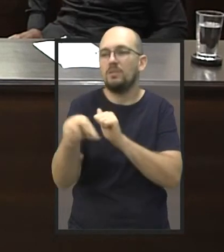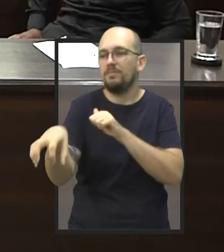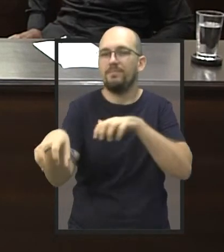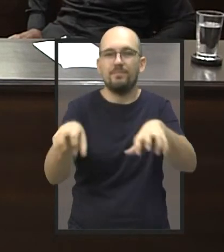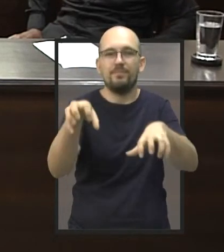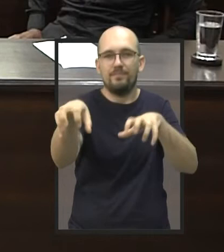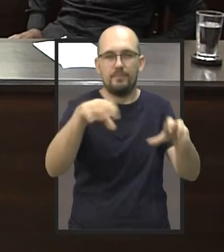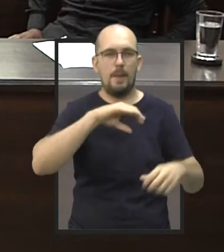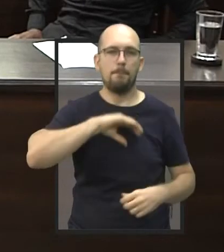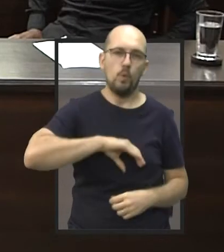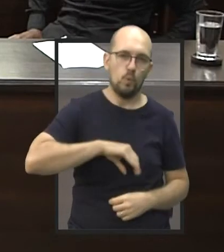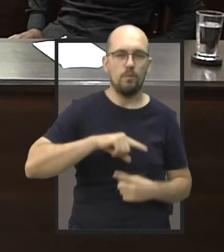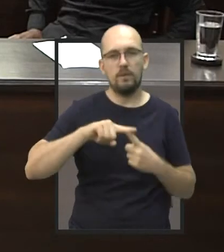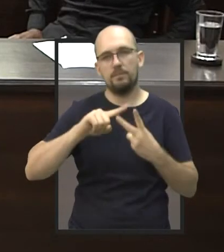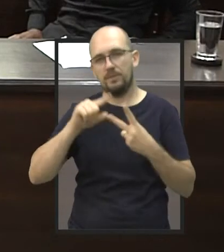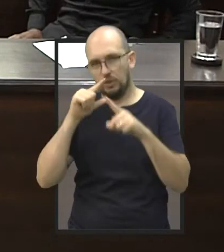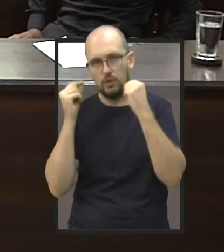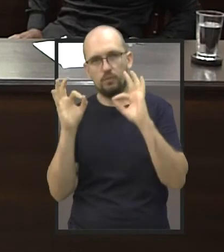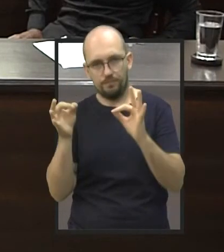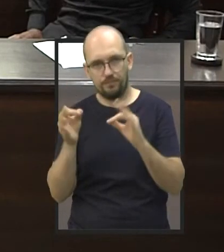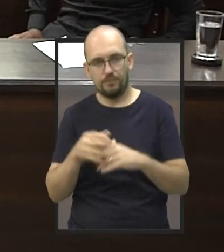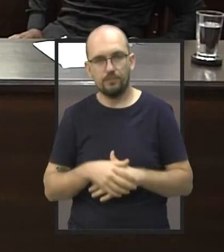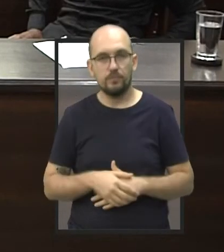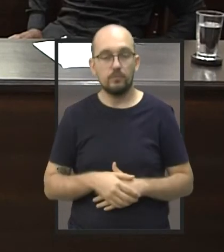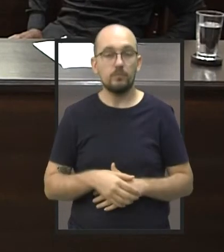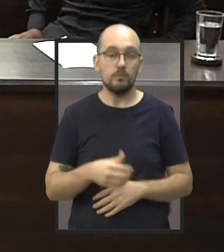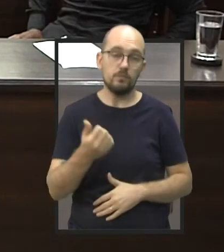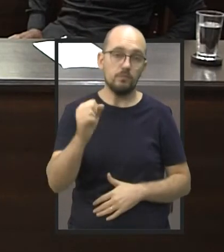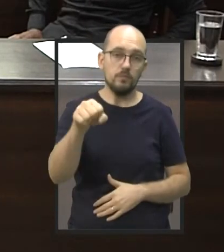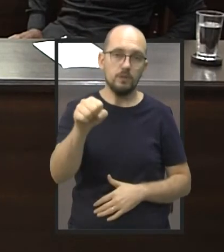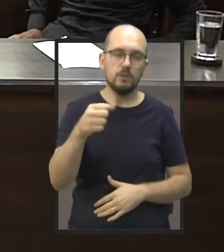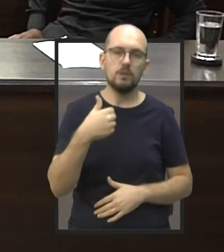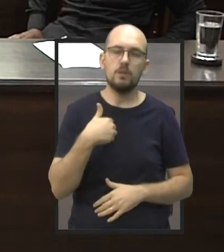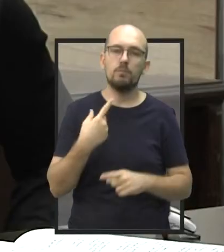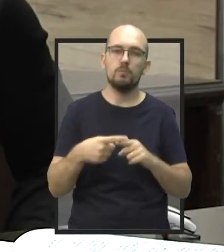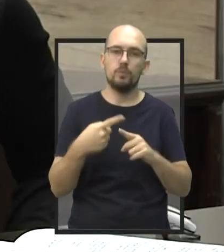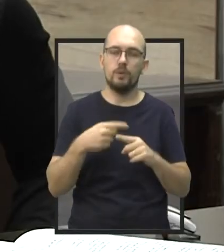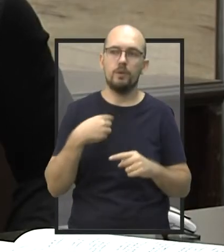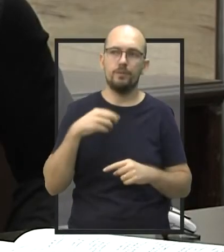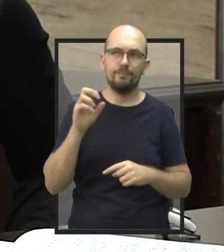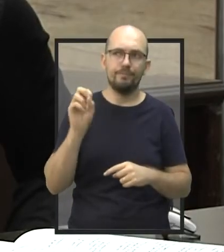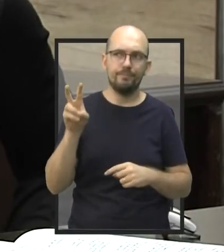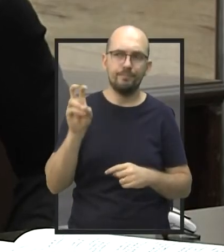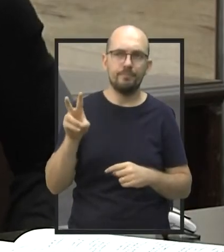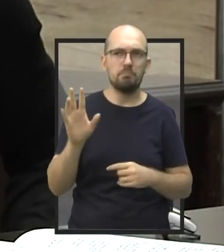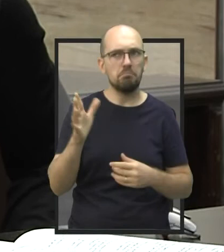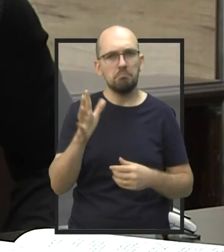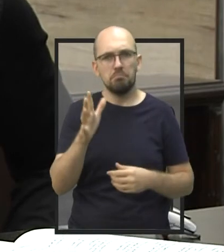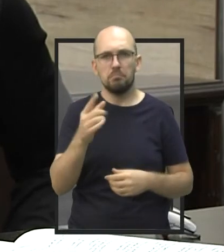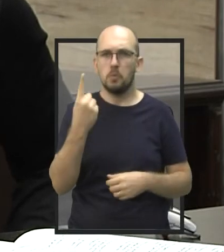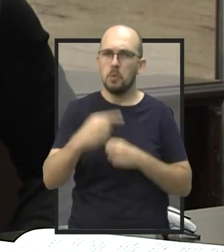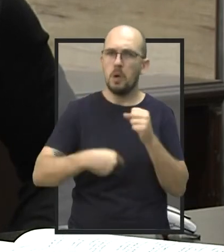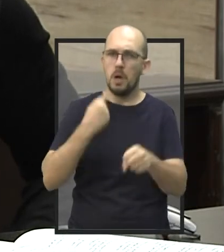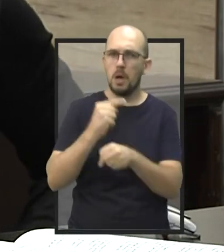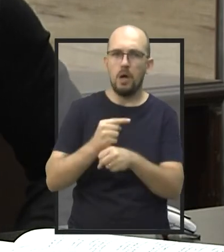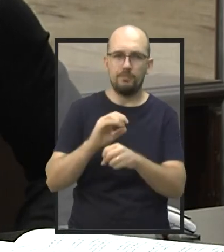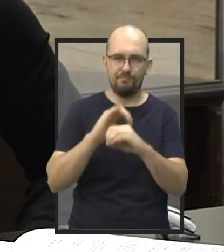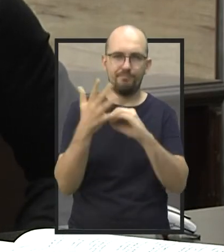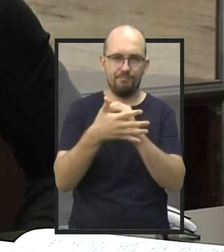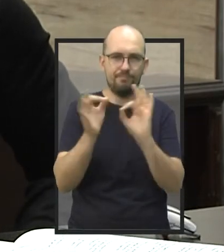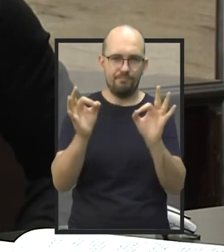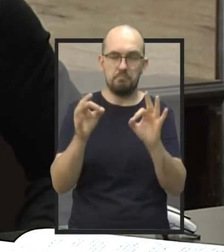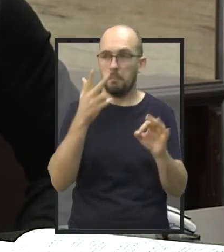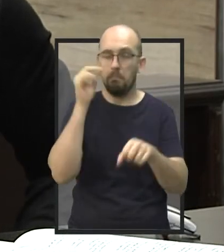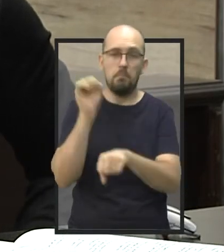de Potunduva e de Jaú, de uma forma geral. Eu observo assim, que já faz mais ou menos um ano que está essa pandemia e se